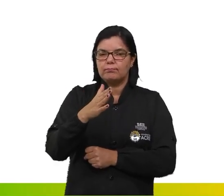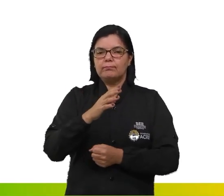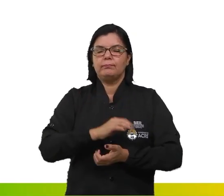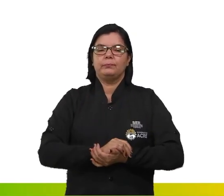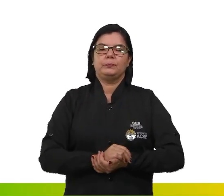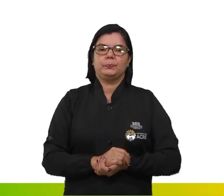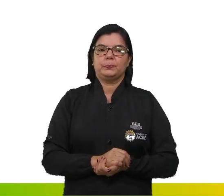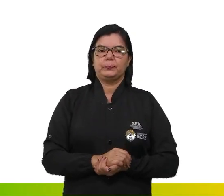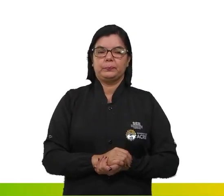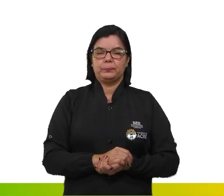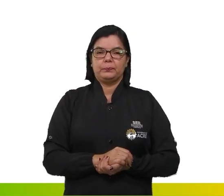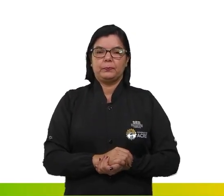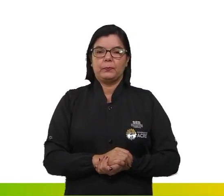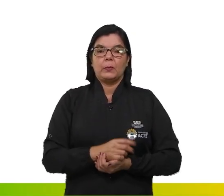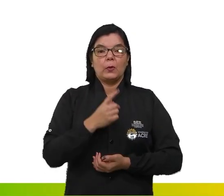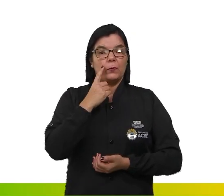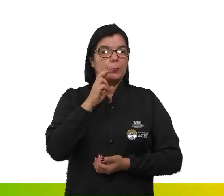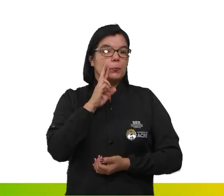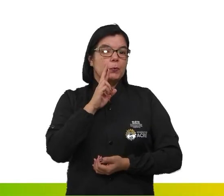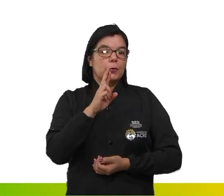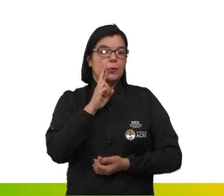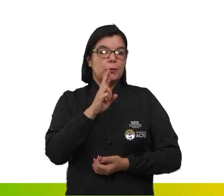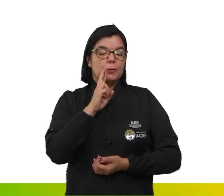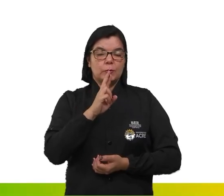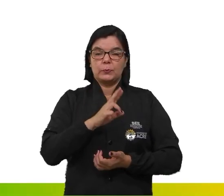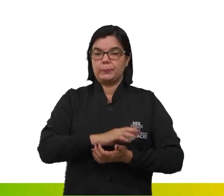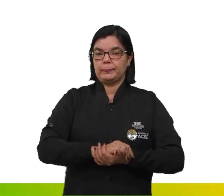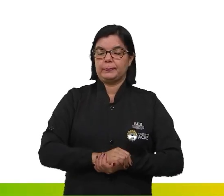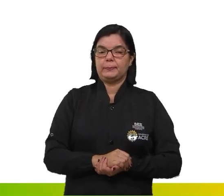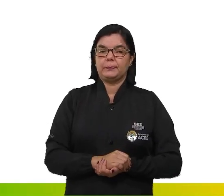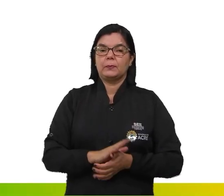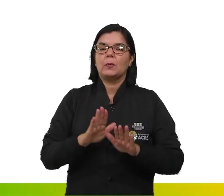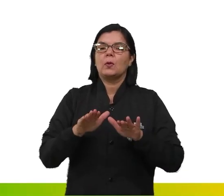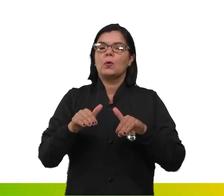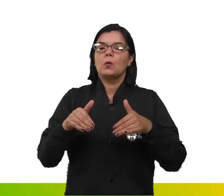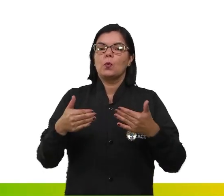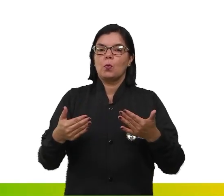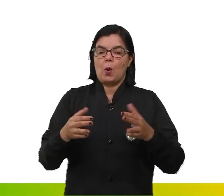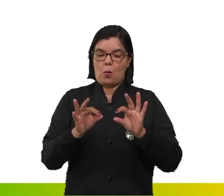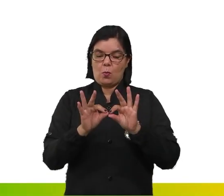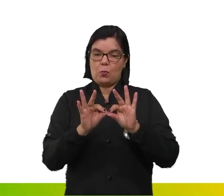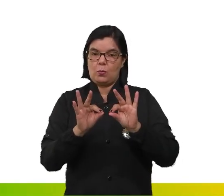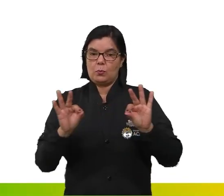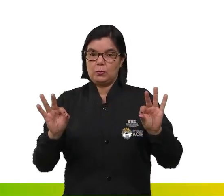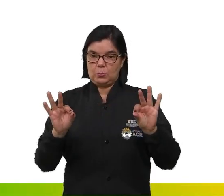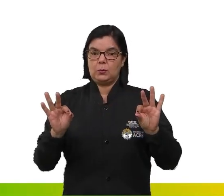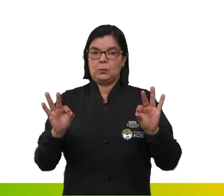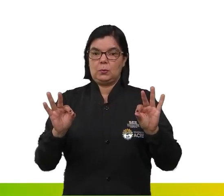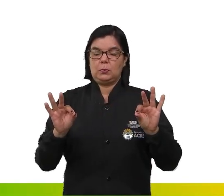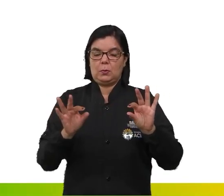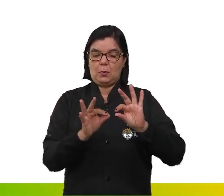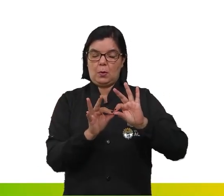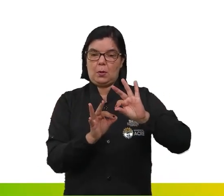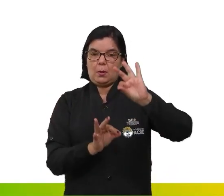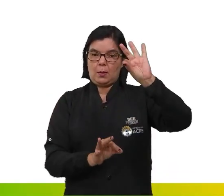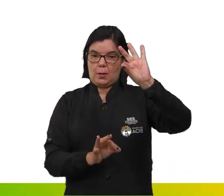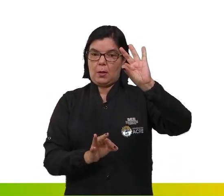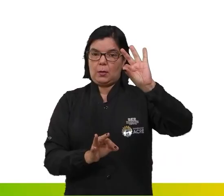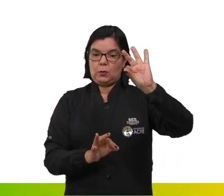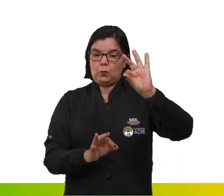centímetros. Vamos resolver as seguintes questões. Qual é o comprimento e a largura da